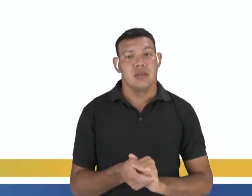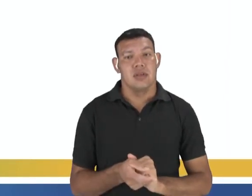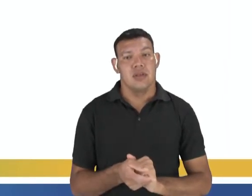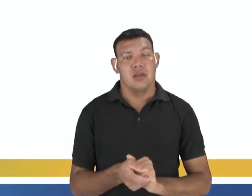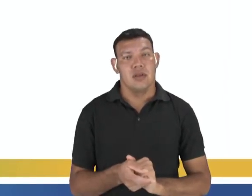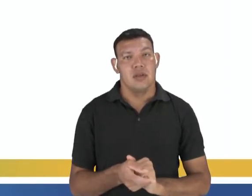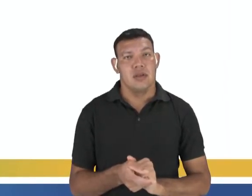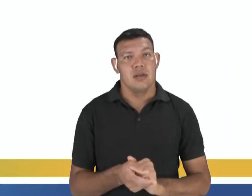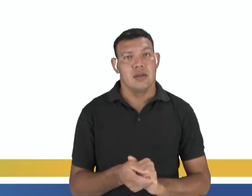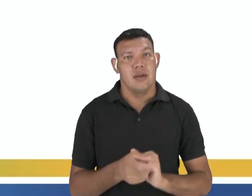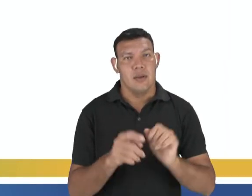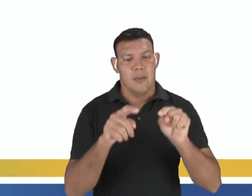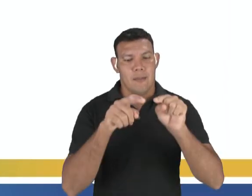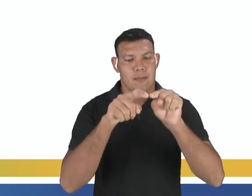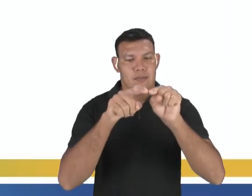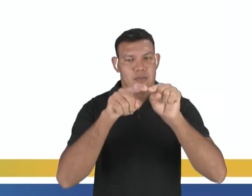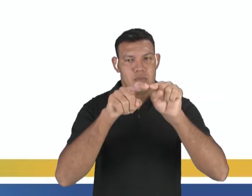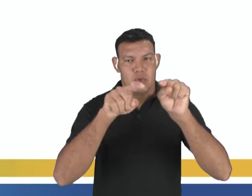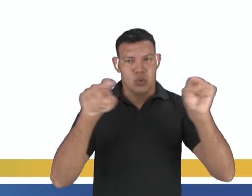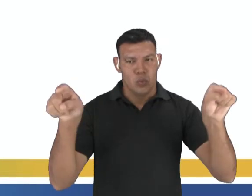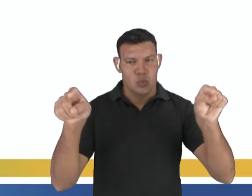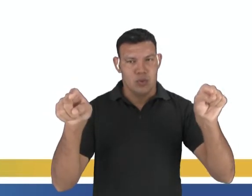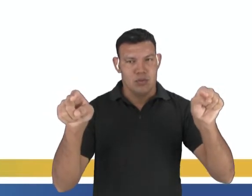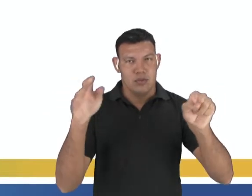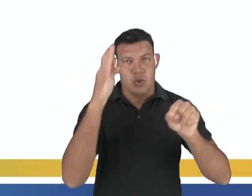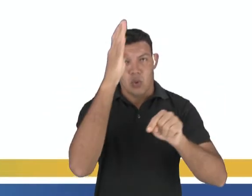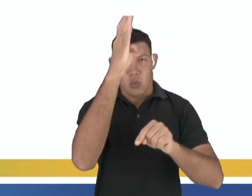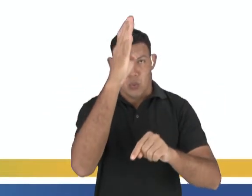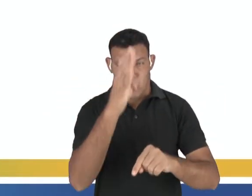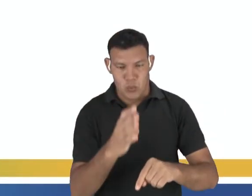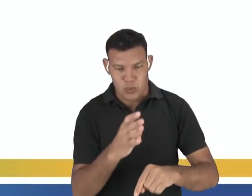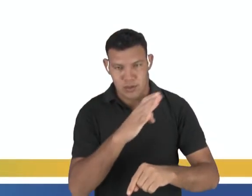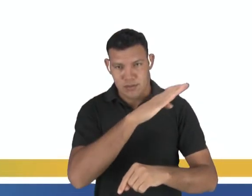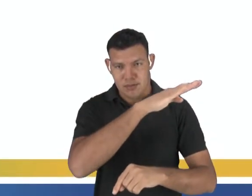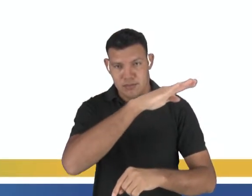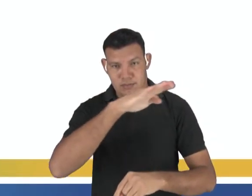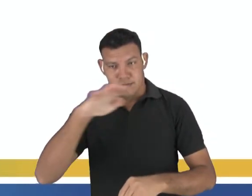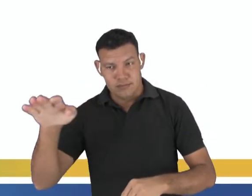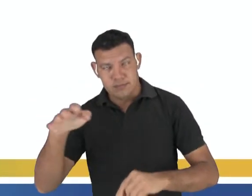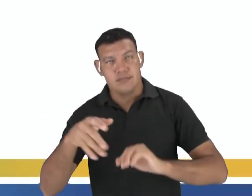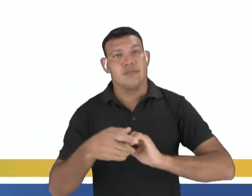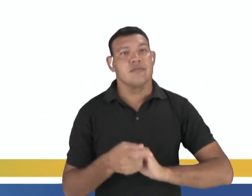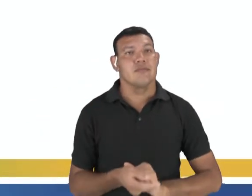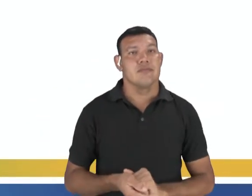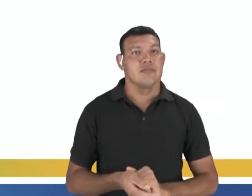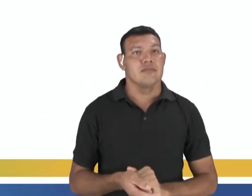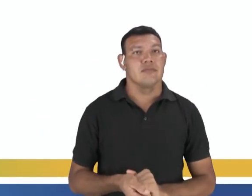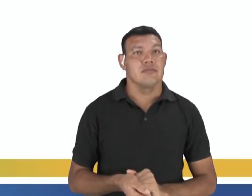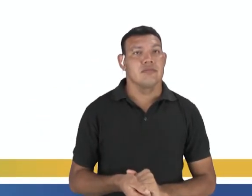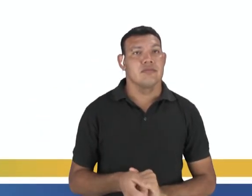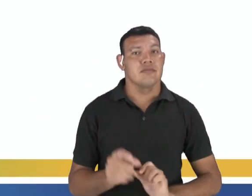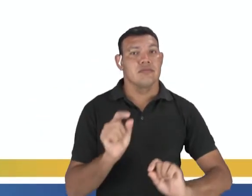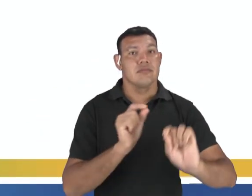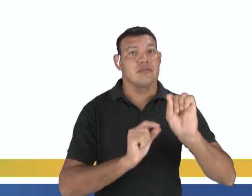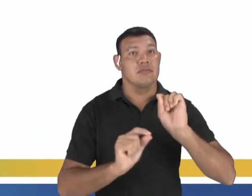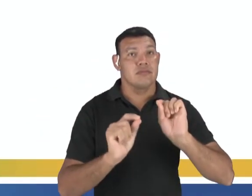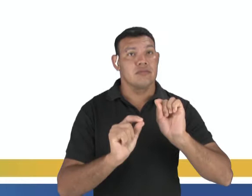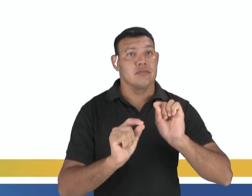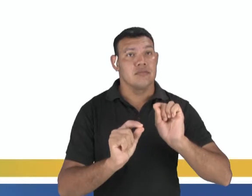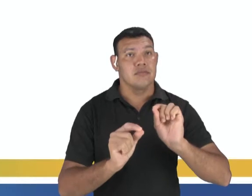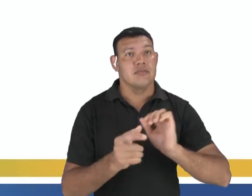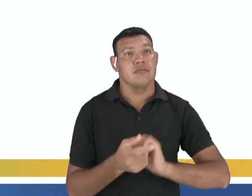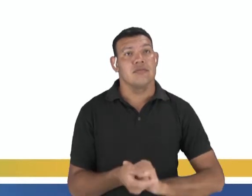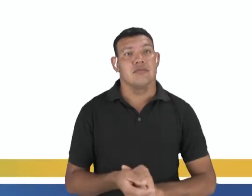a divide em 2 lados iguais ou 2 metades, correspondente ao dobro do raio. O raio de